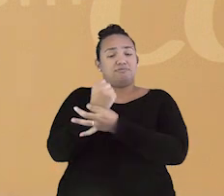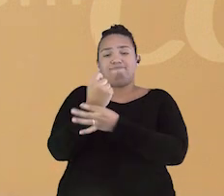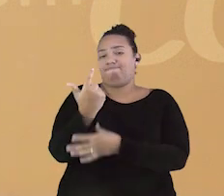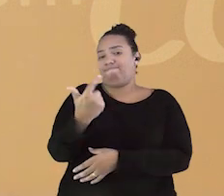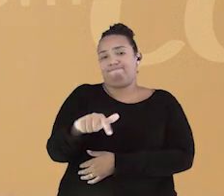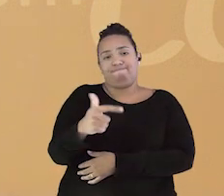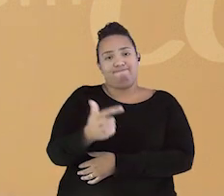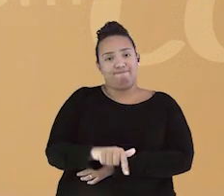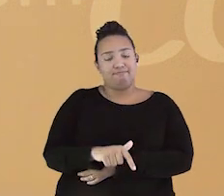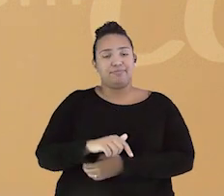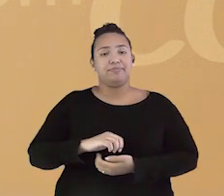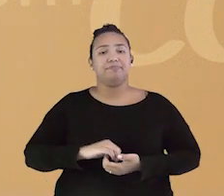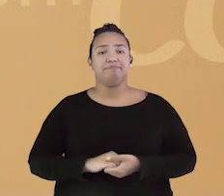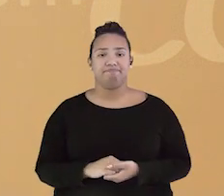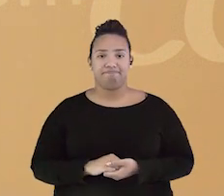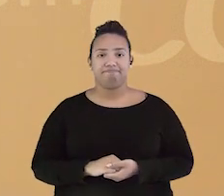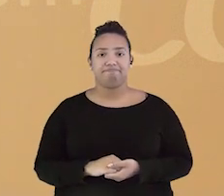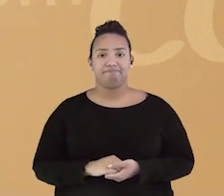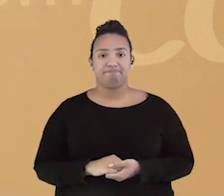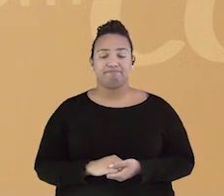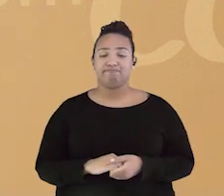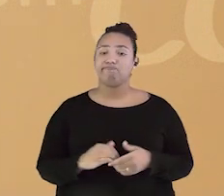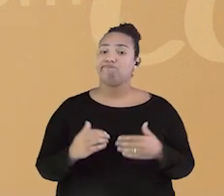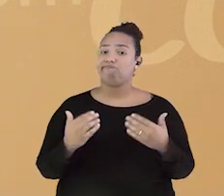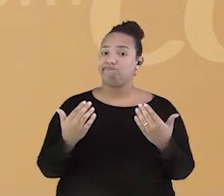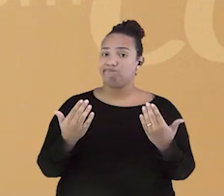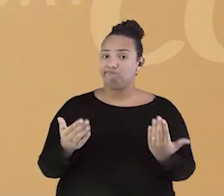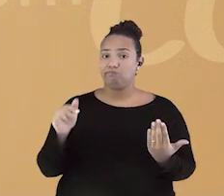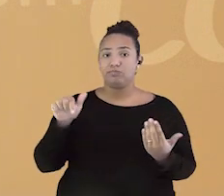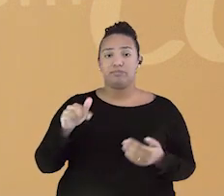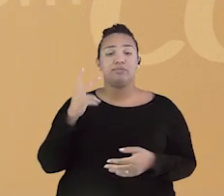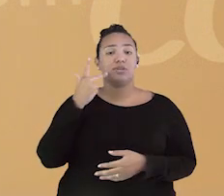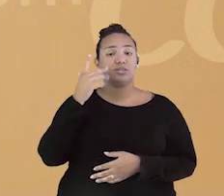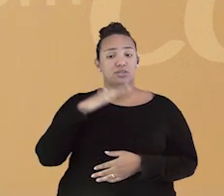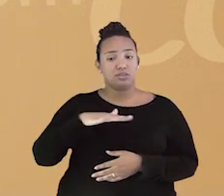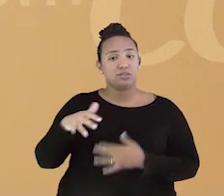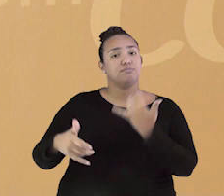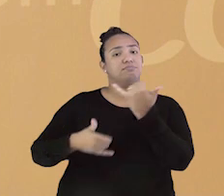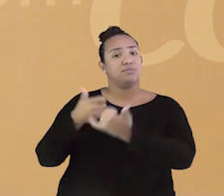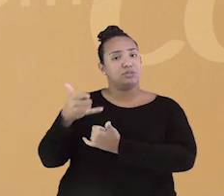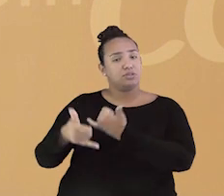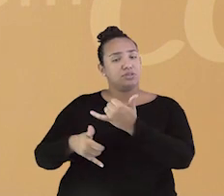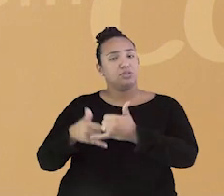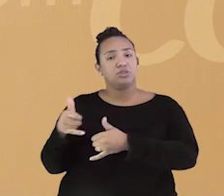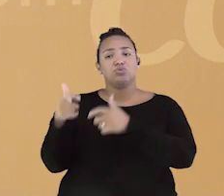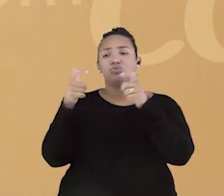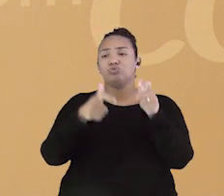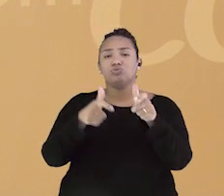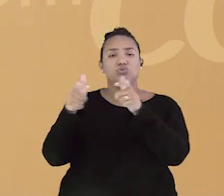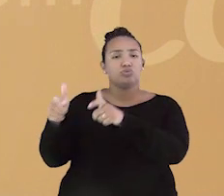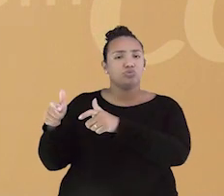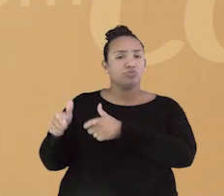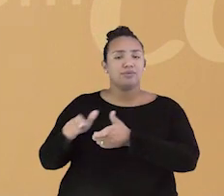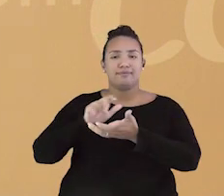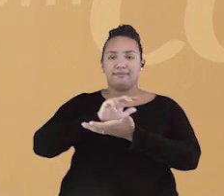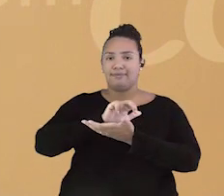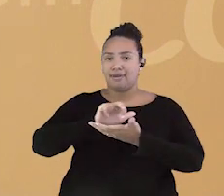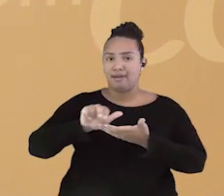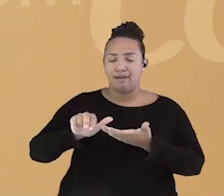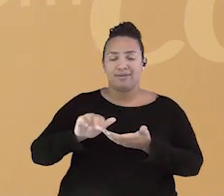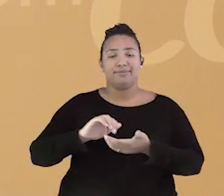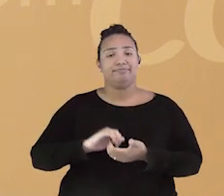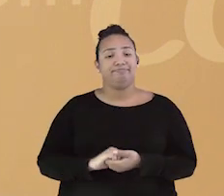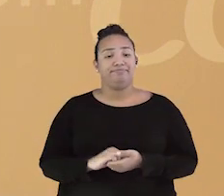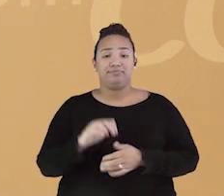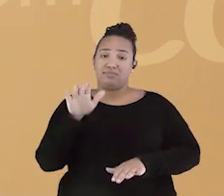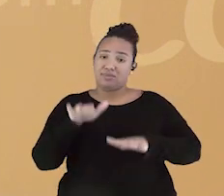nesses locais. Ainda assim, as crianças seguem brincando em todos os locais. Nem sempre o bairro